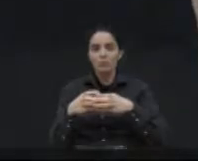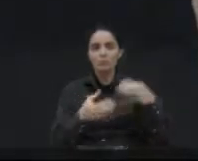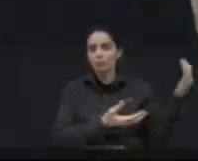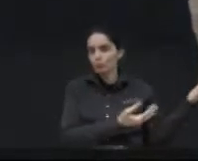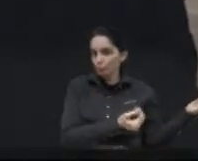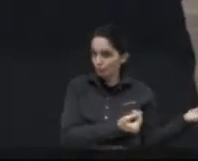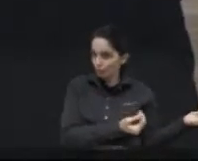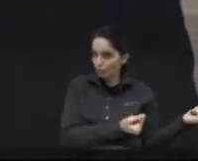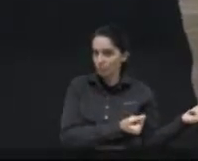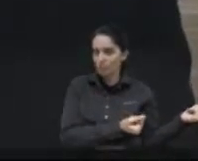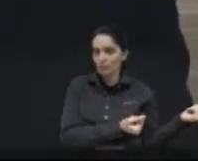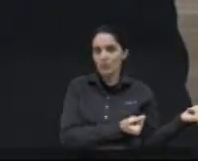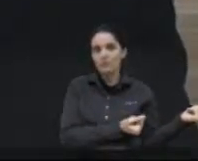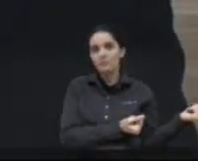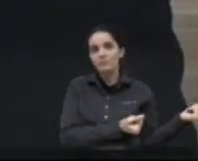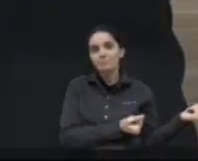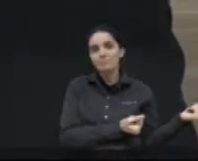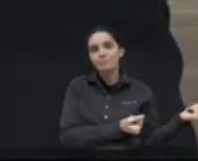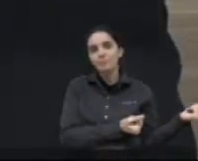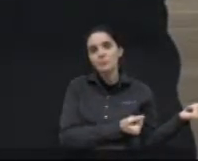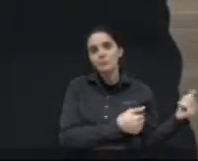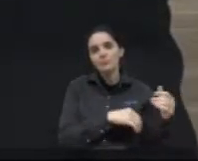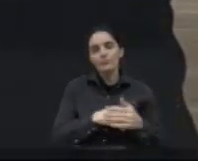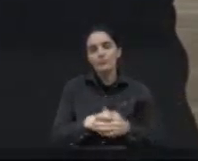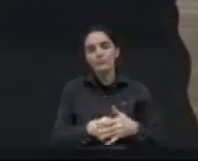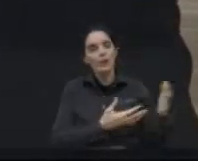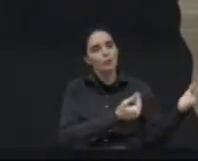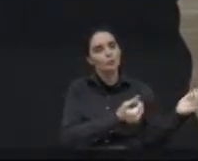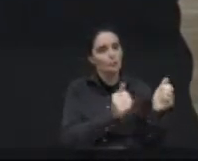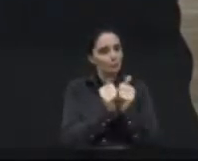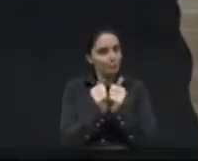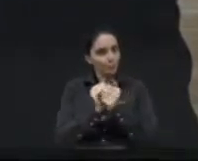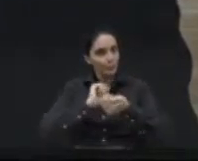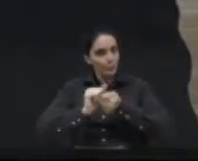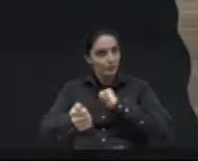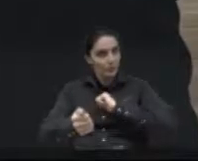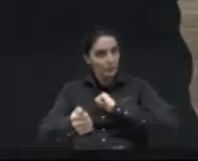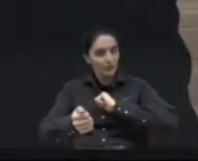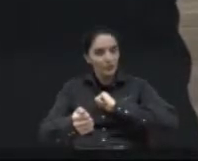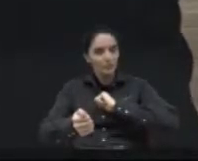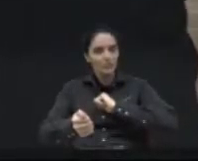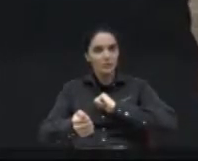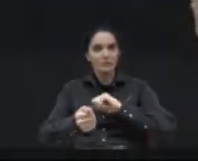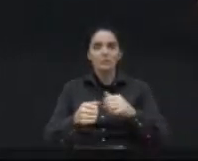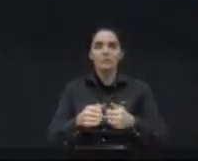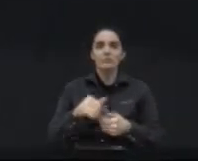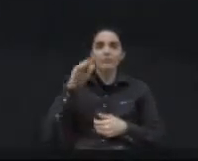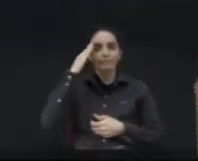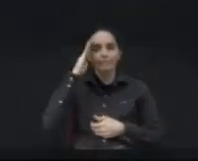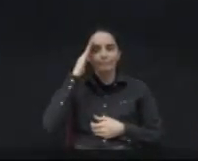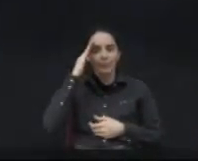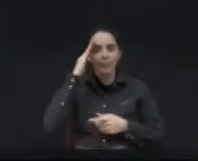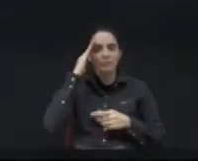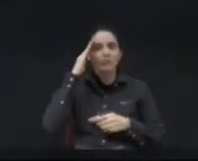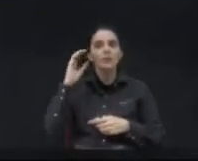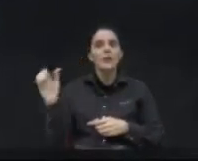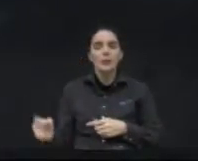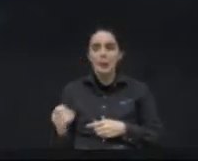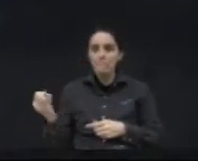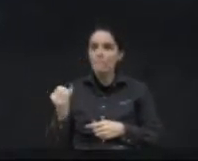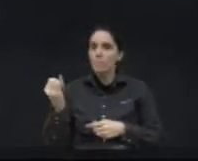jovens. E quando a juventude está no esporte, a gente consegue entender a importância de estar praticando